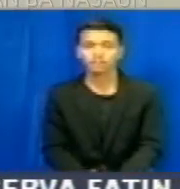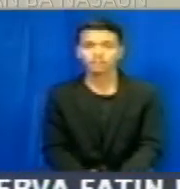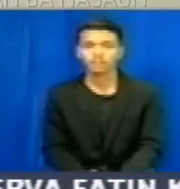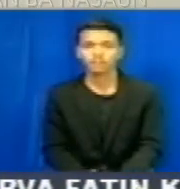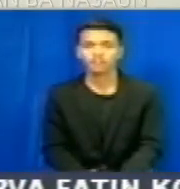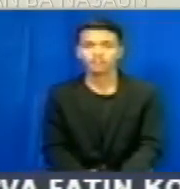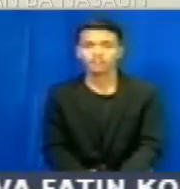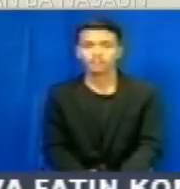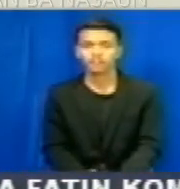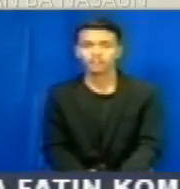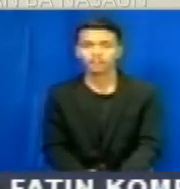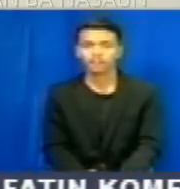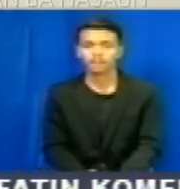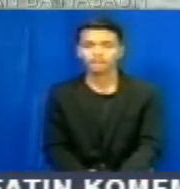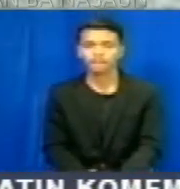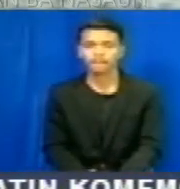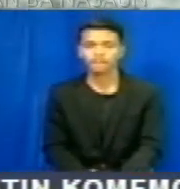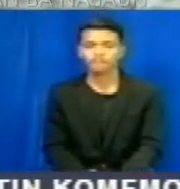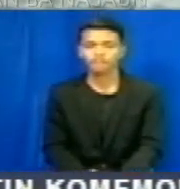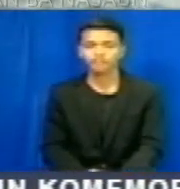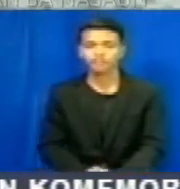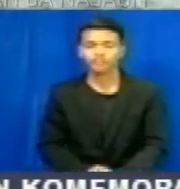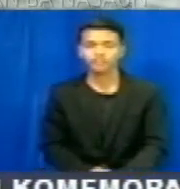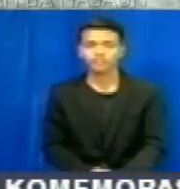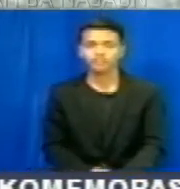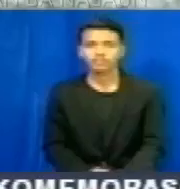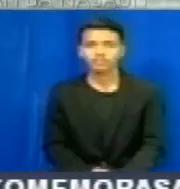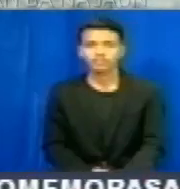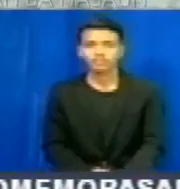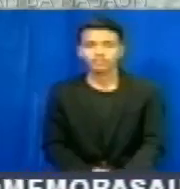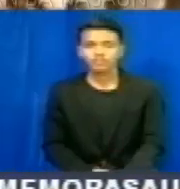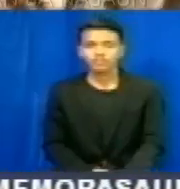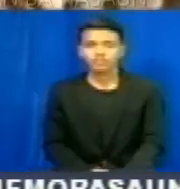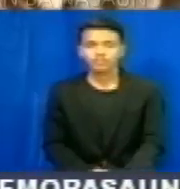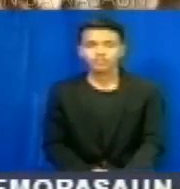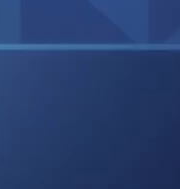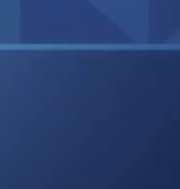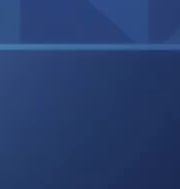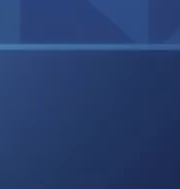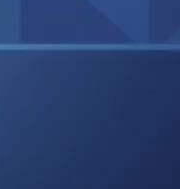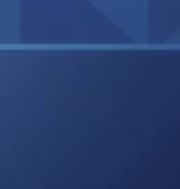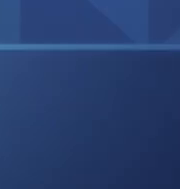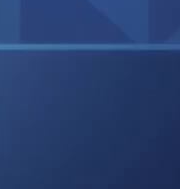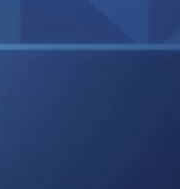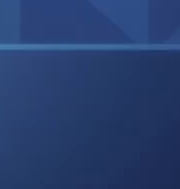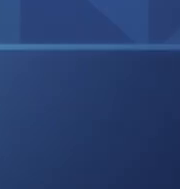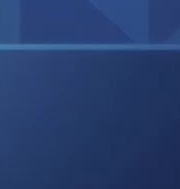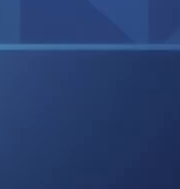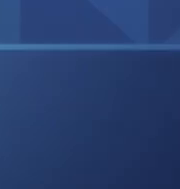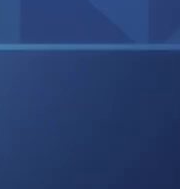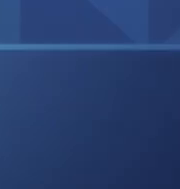atu blain no lugu luling. Usi Bobanaro Triponio Marques ba RTTLI.